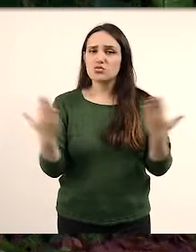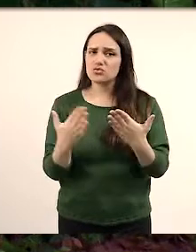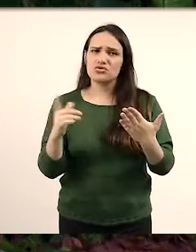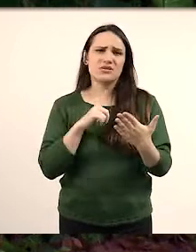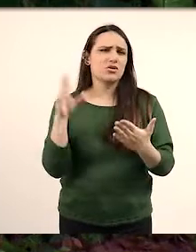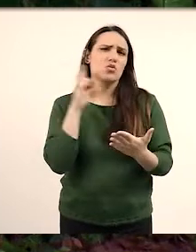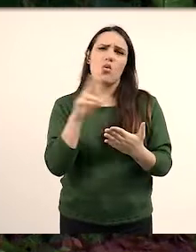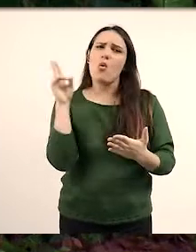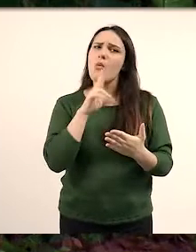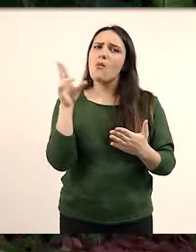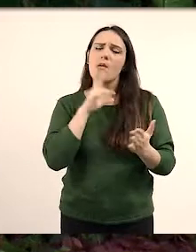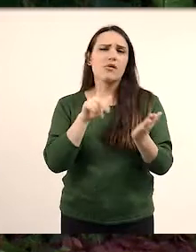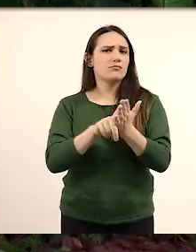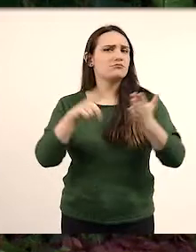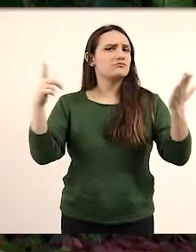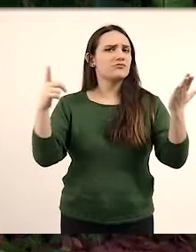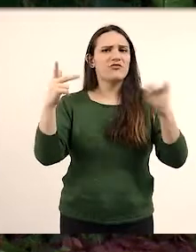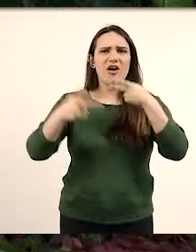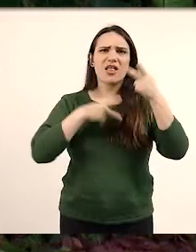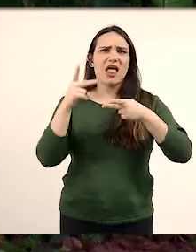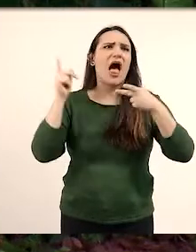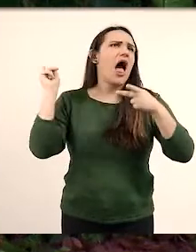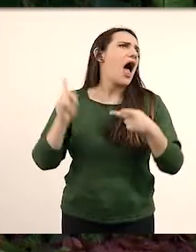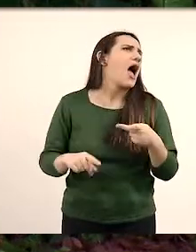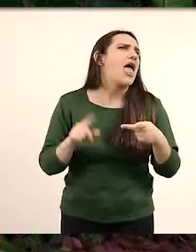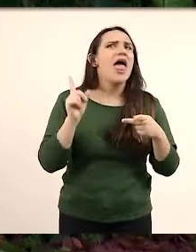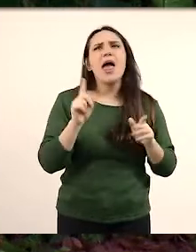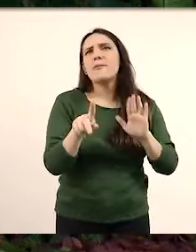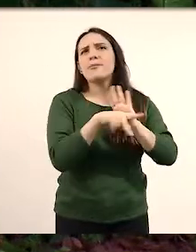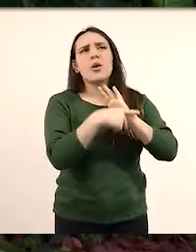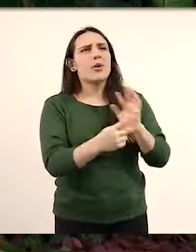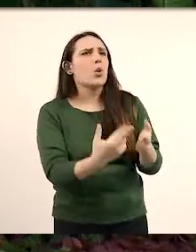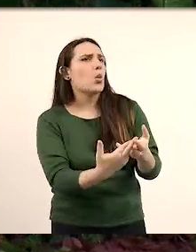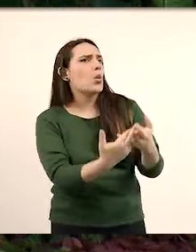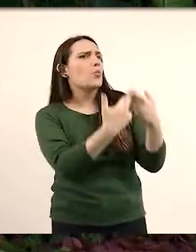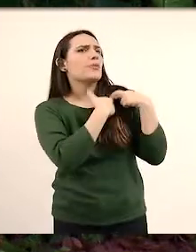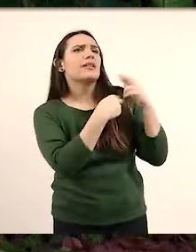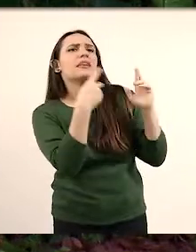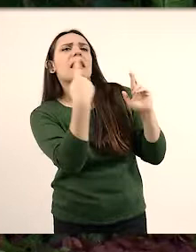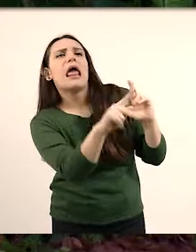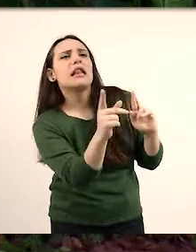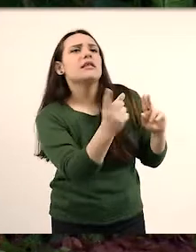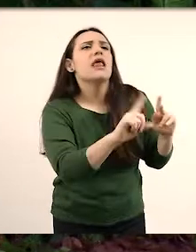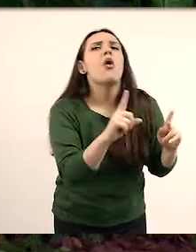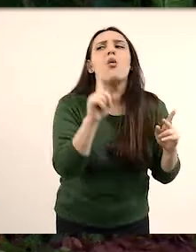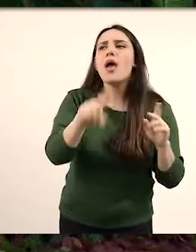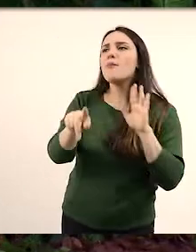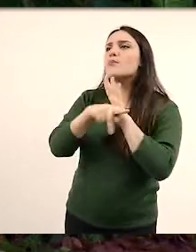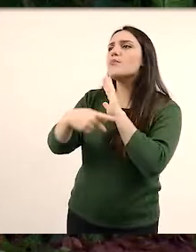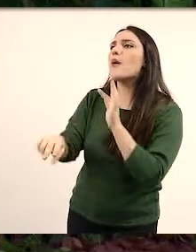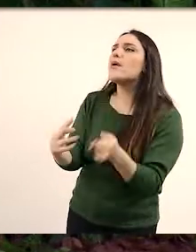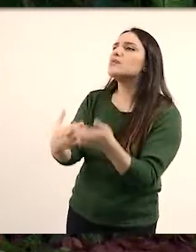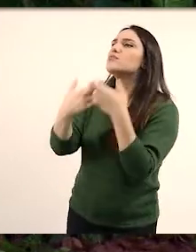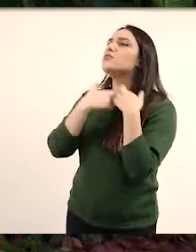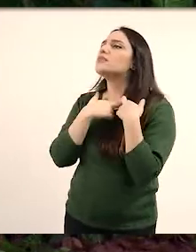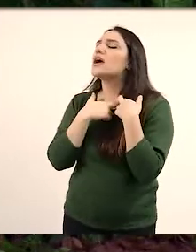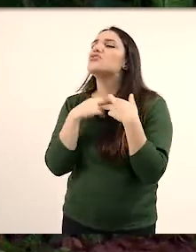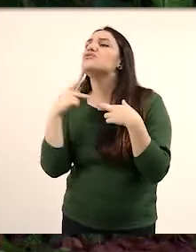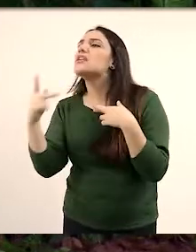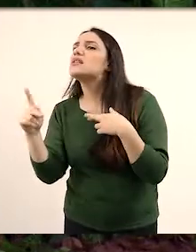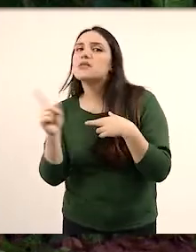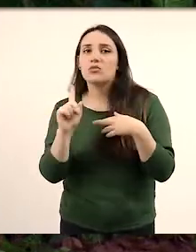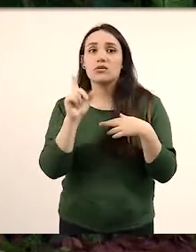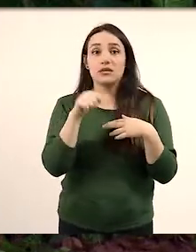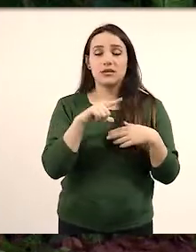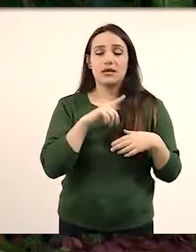aparecer nos telejornais, nos noticiários de uma maneira sem muita profundidade para quem está lendo e às vezes não consegue entender o que é uma competência